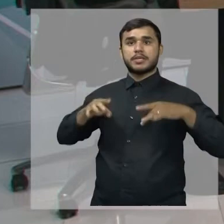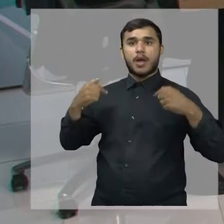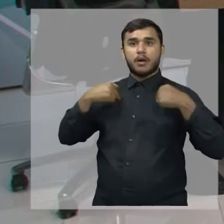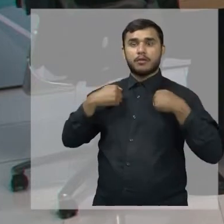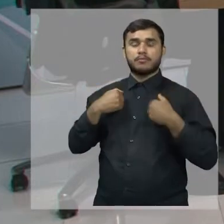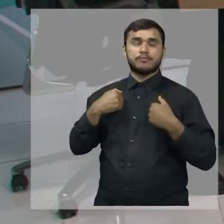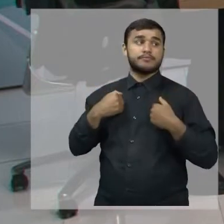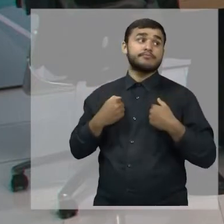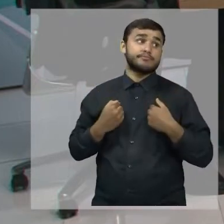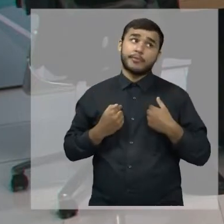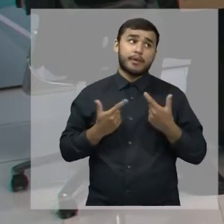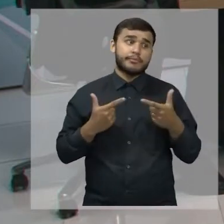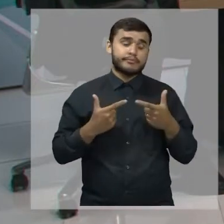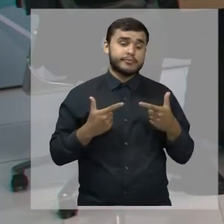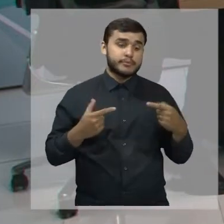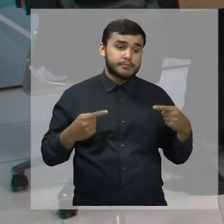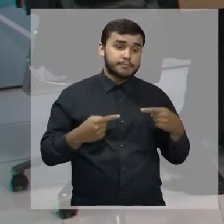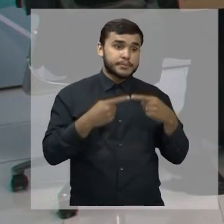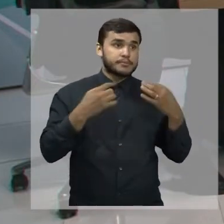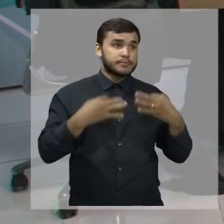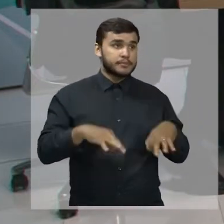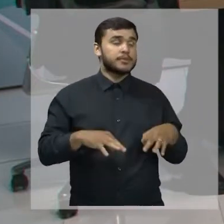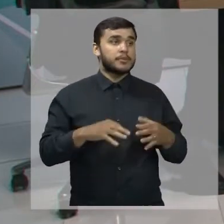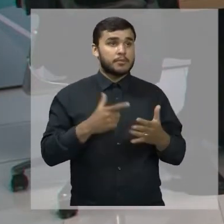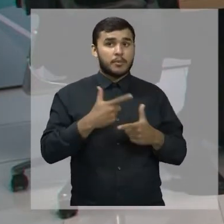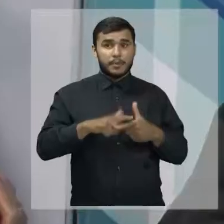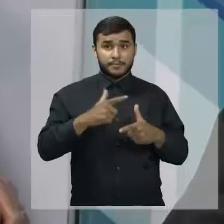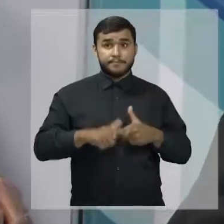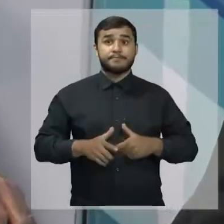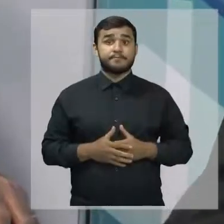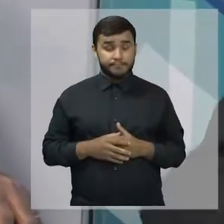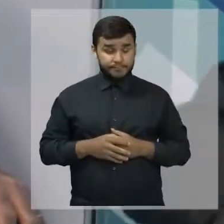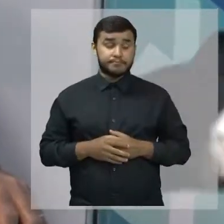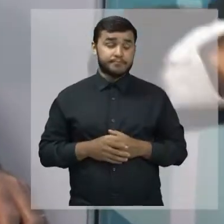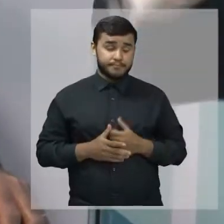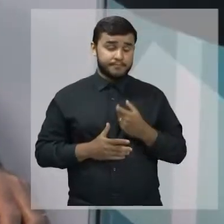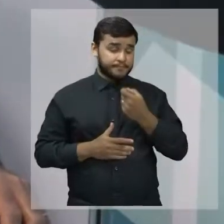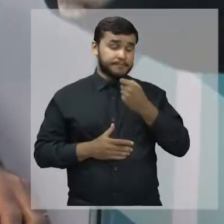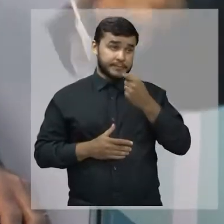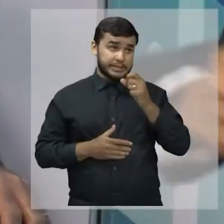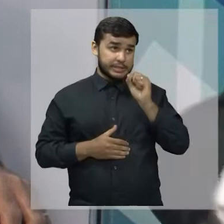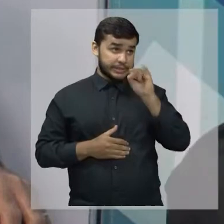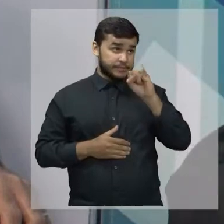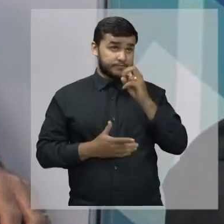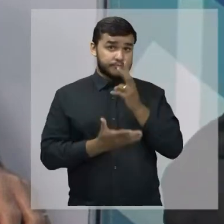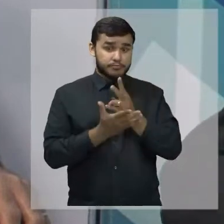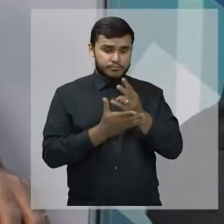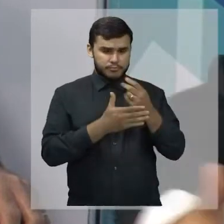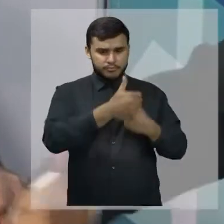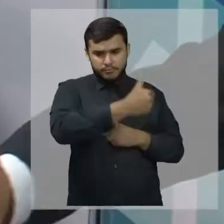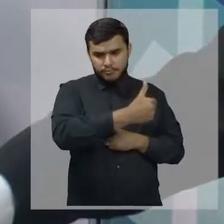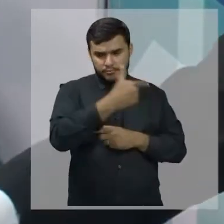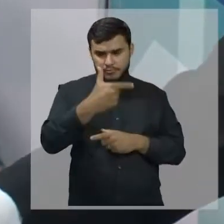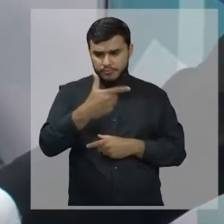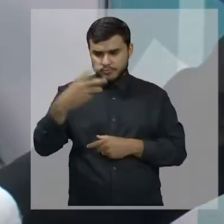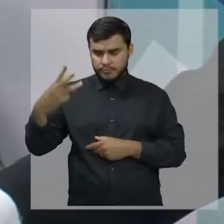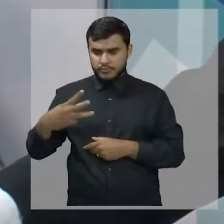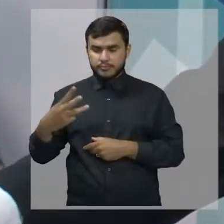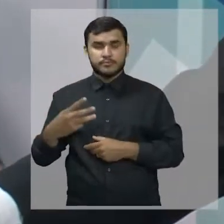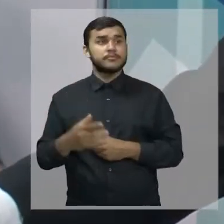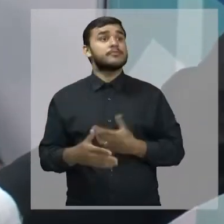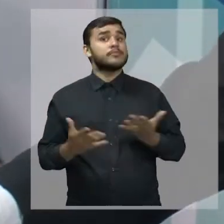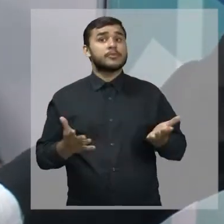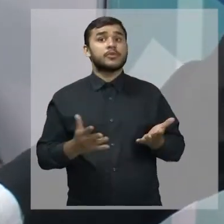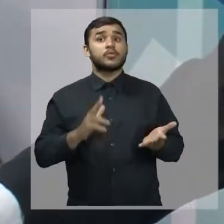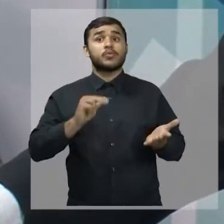vez. Essa decisão acaba claro, com a se delação? Prevalecer a prisão só com o trânsito em julgado. Primeiro que não vai transitar em julgado nunca.